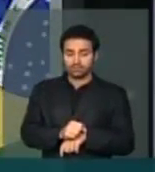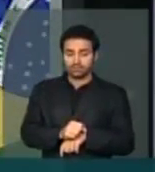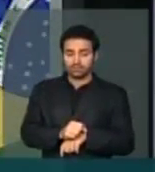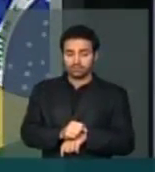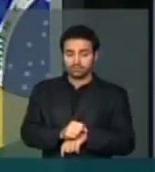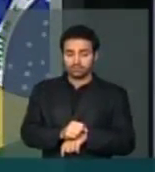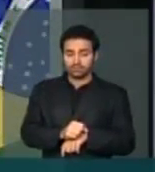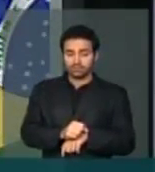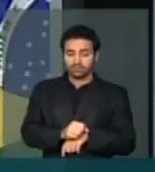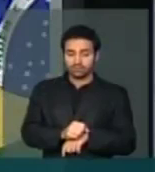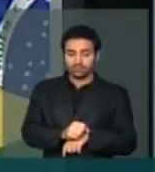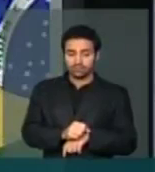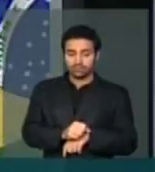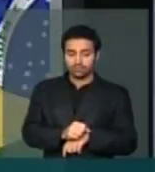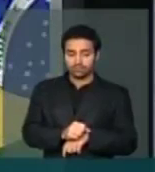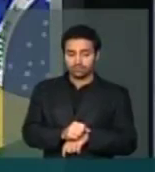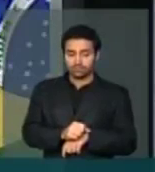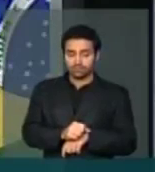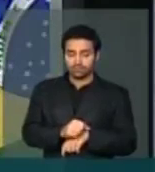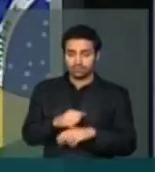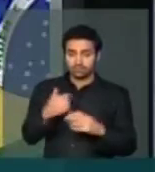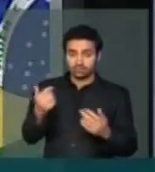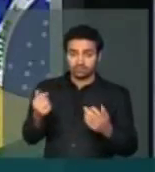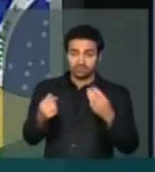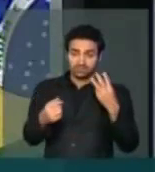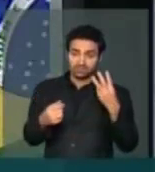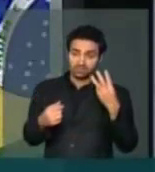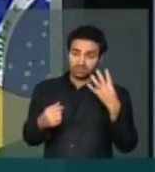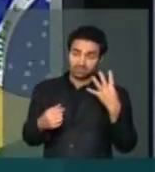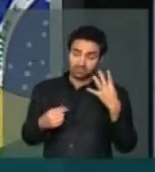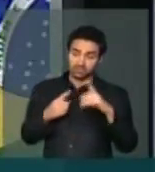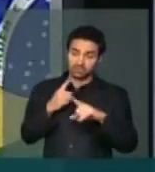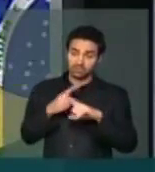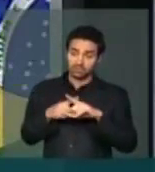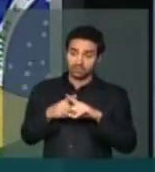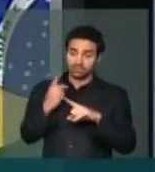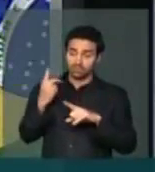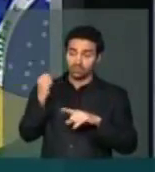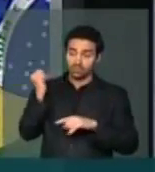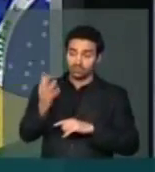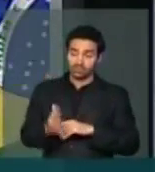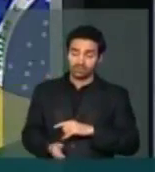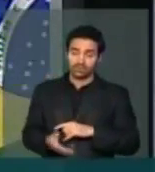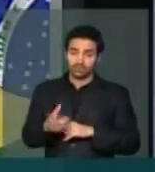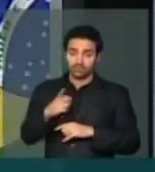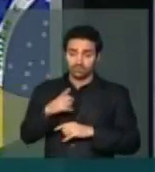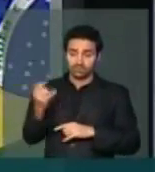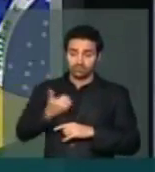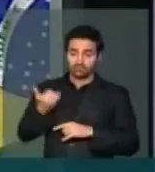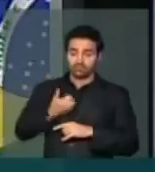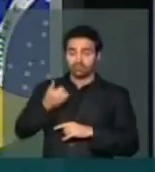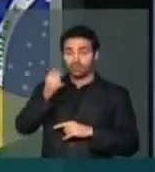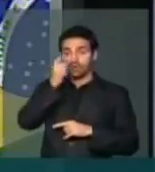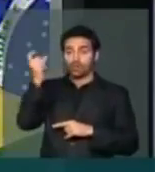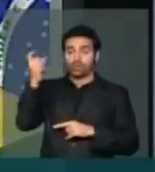positivo. Eu sou acordado três vezes, quatro vezes por noite. Eu